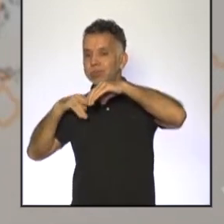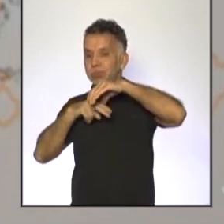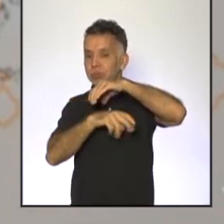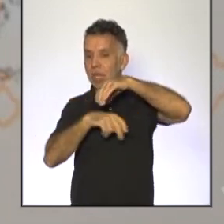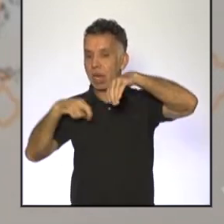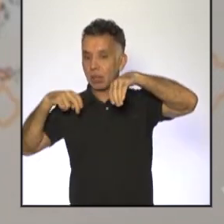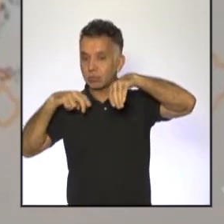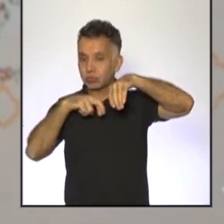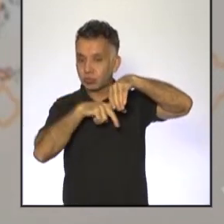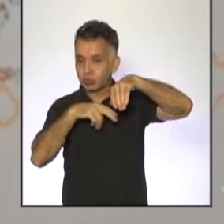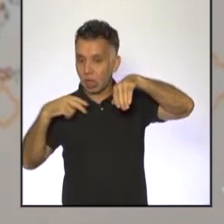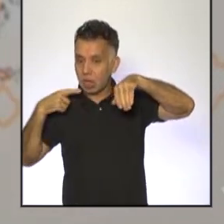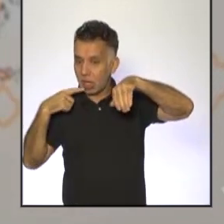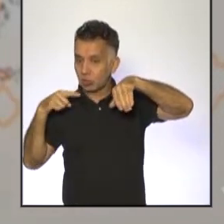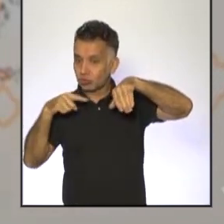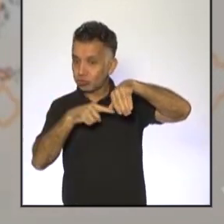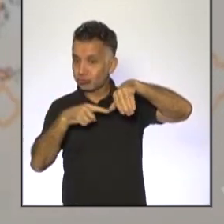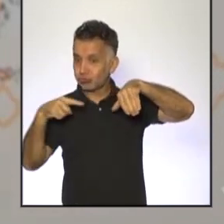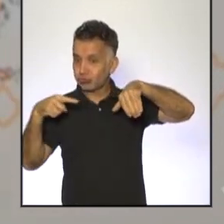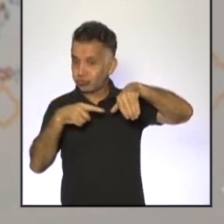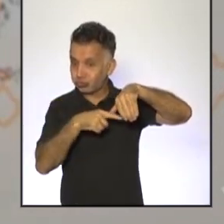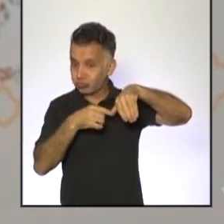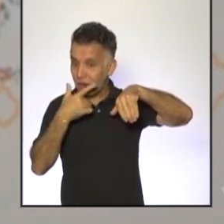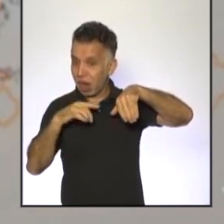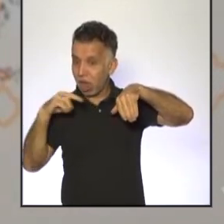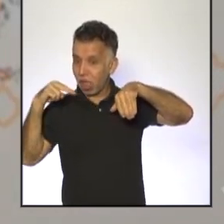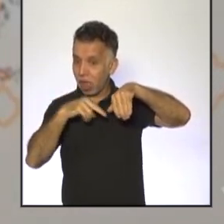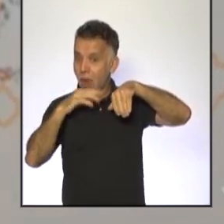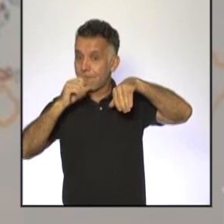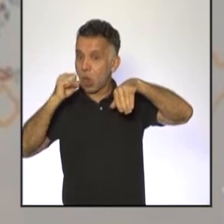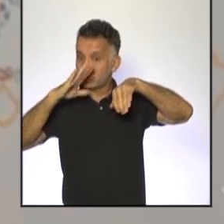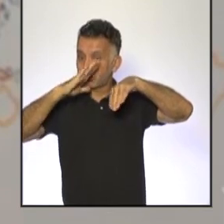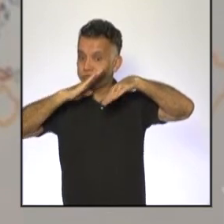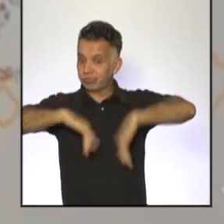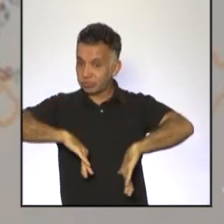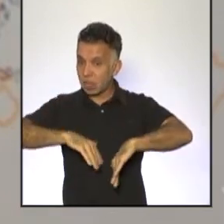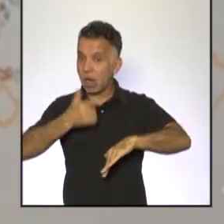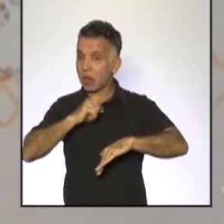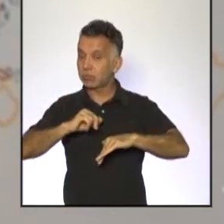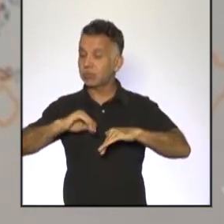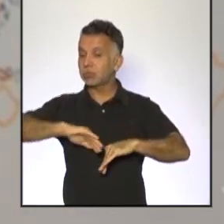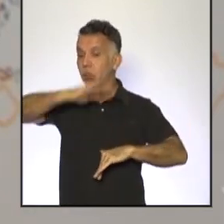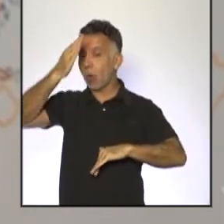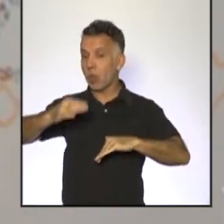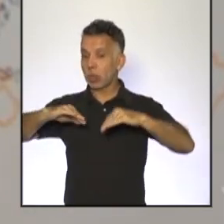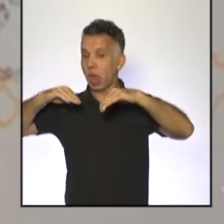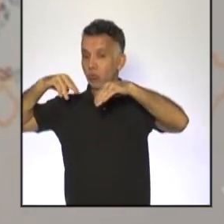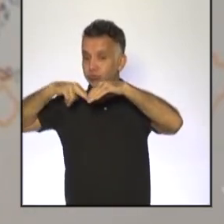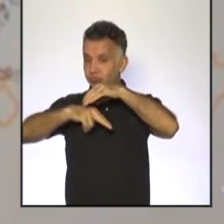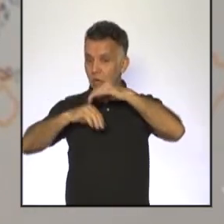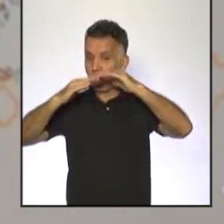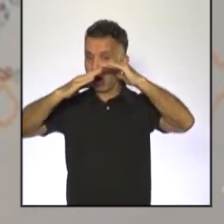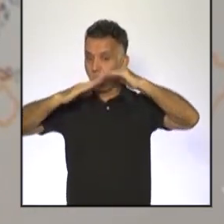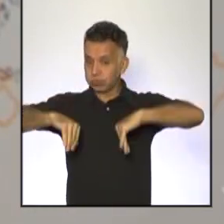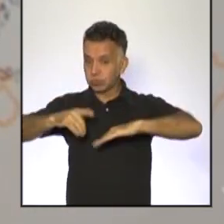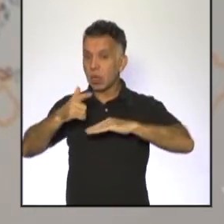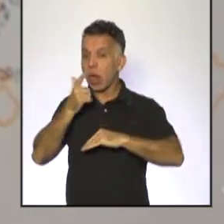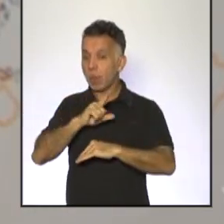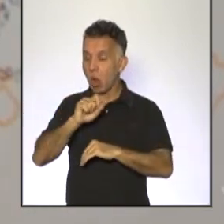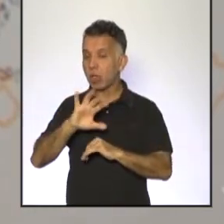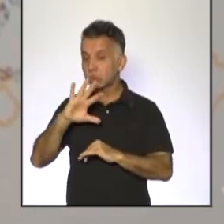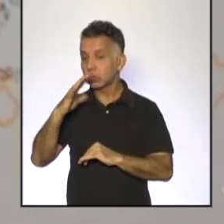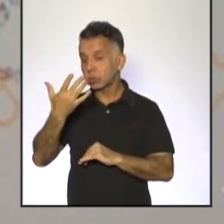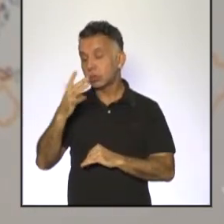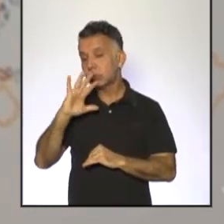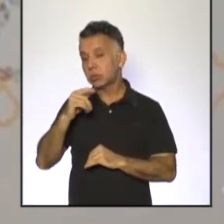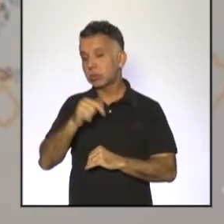muitas cavernas. Cavernas e grutas podem desabar, podem solapar. E esse solapamento, desabamento